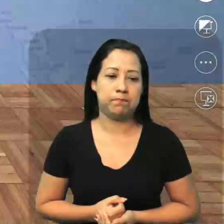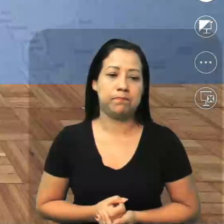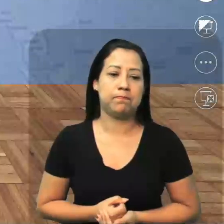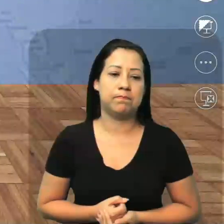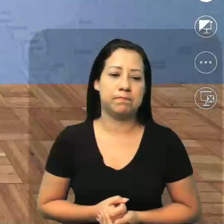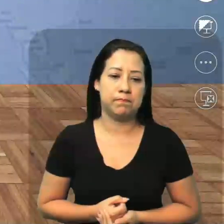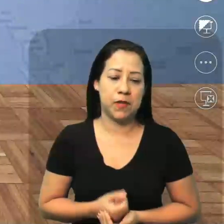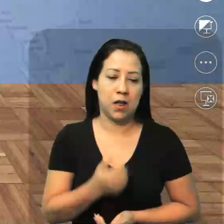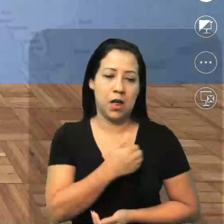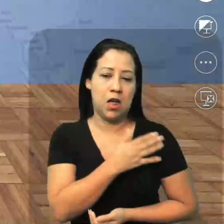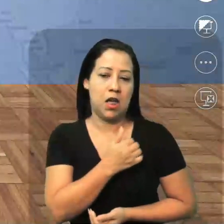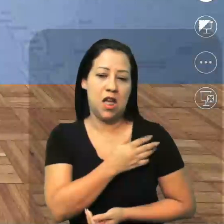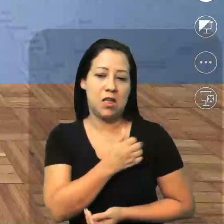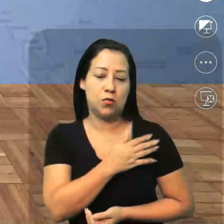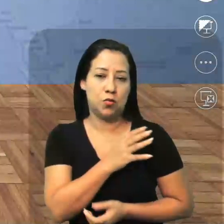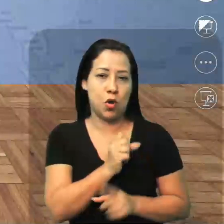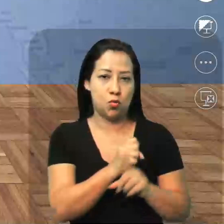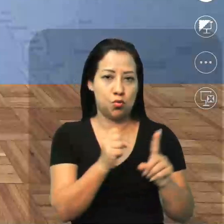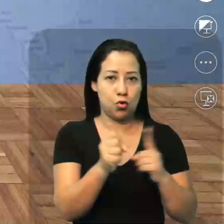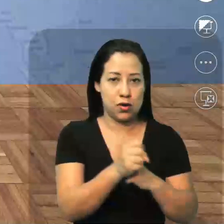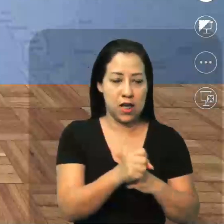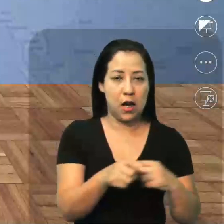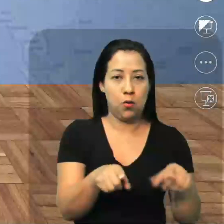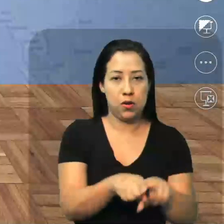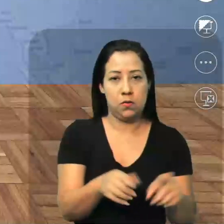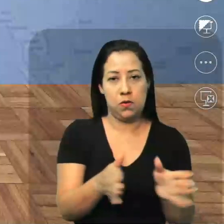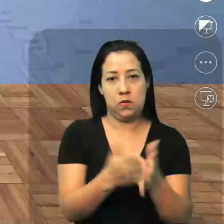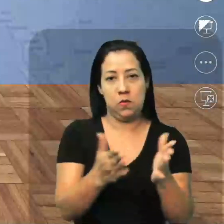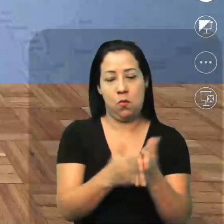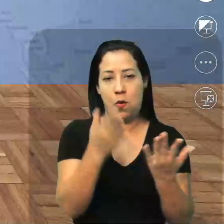Exclusão social e pobreza no Brasil.